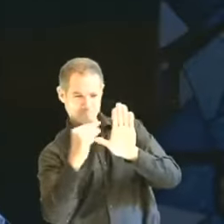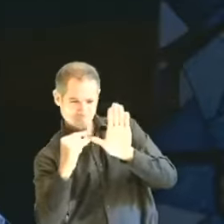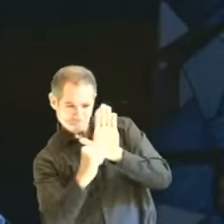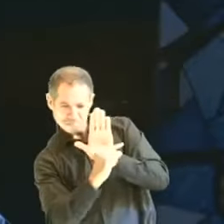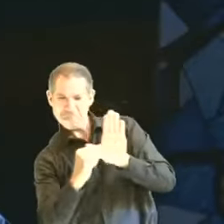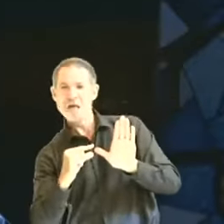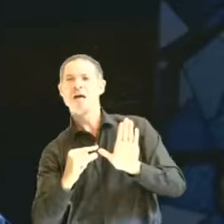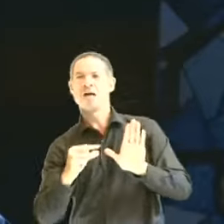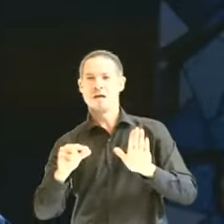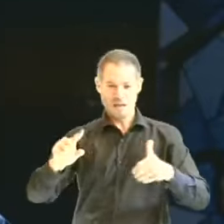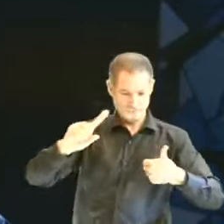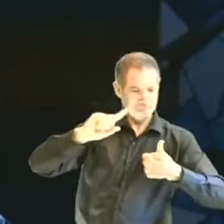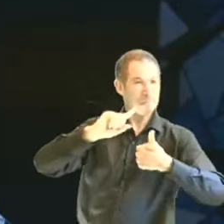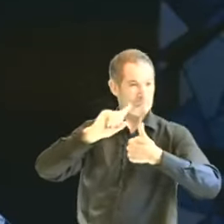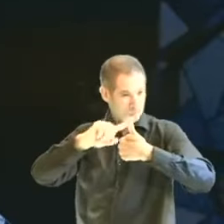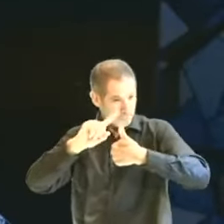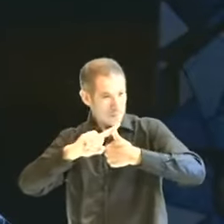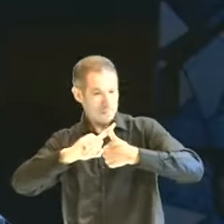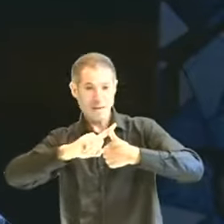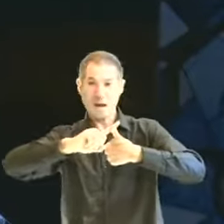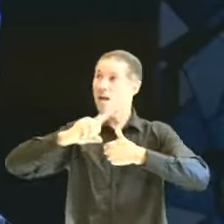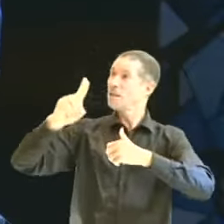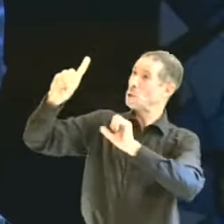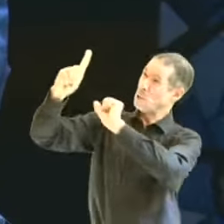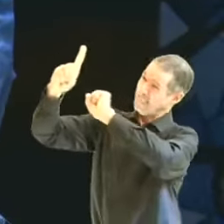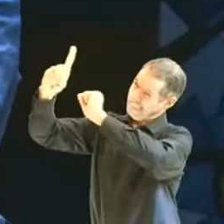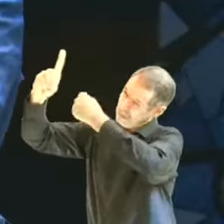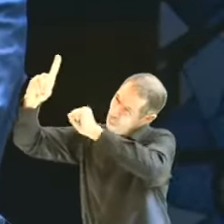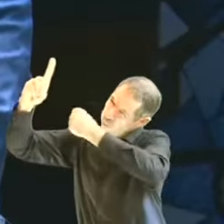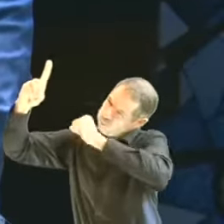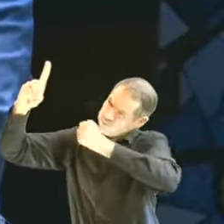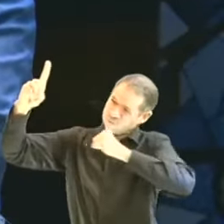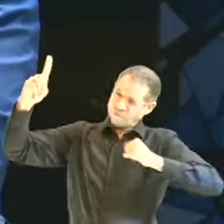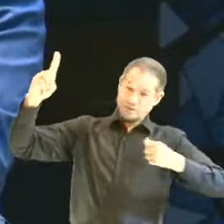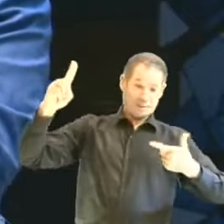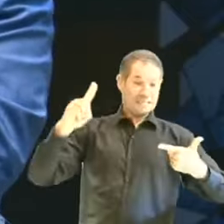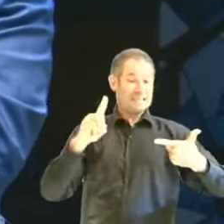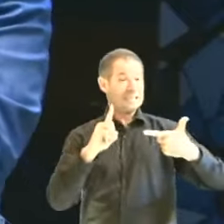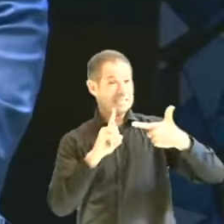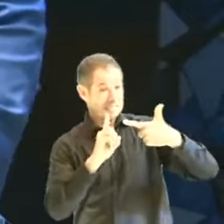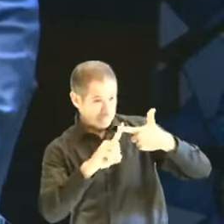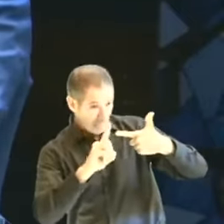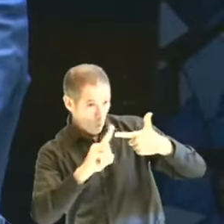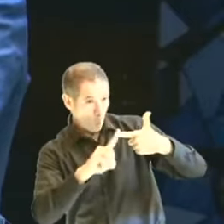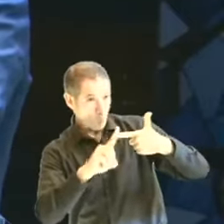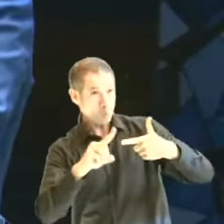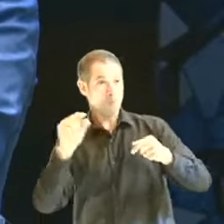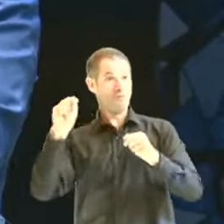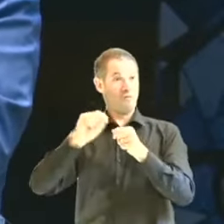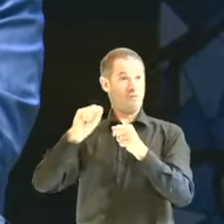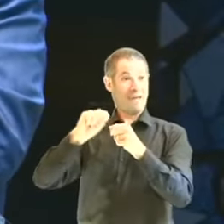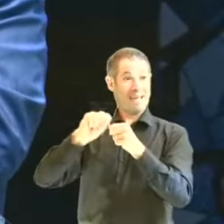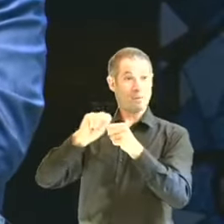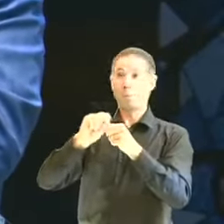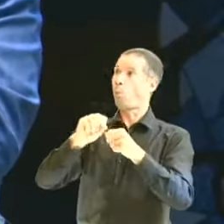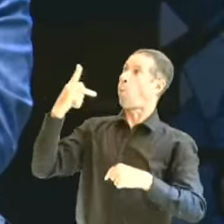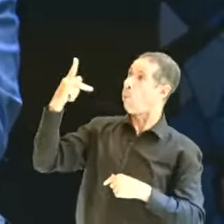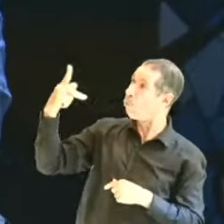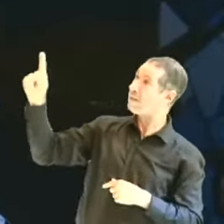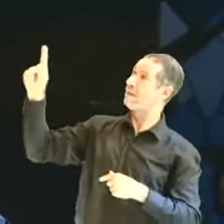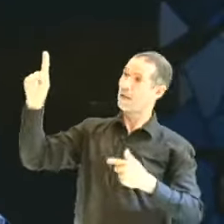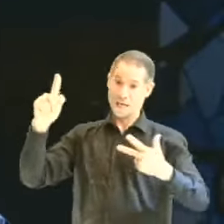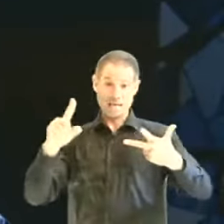seguintes. A primeira coisa é a grandeza de Deus. A segunda coisa, os feitos de Deus.